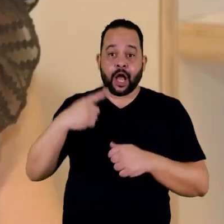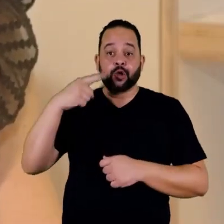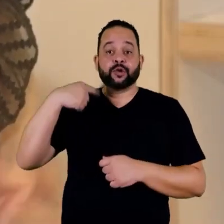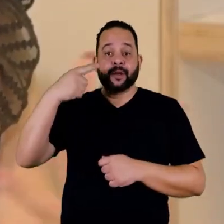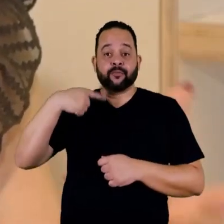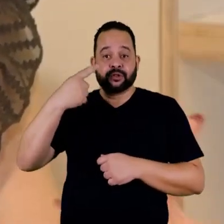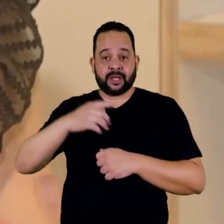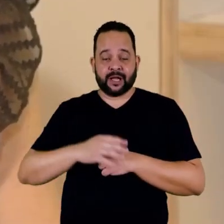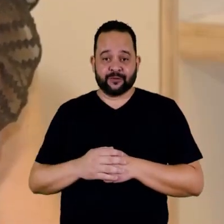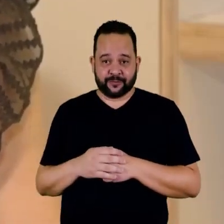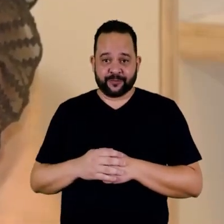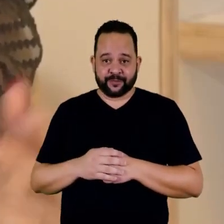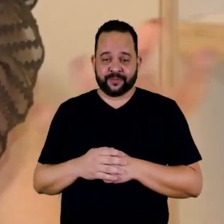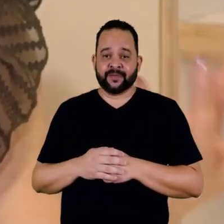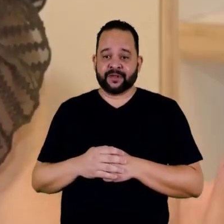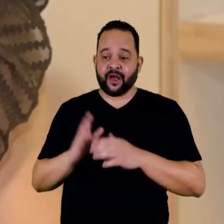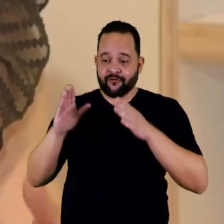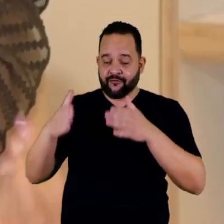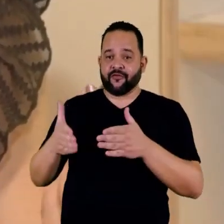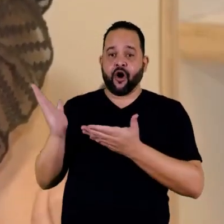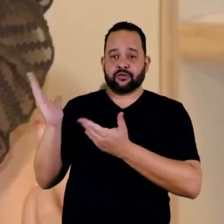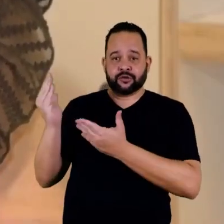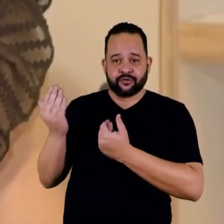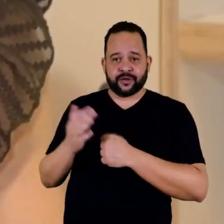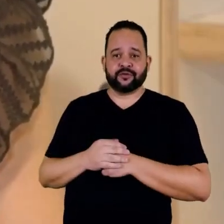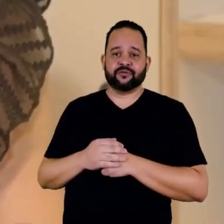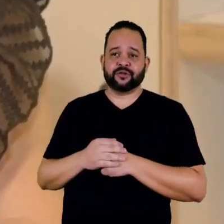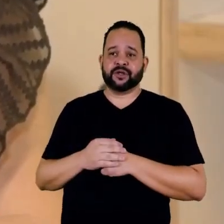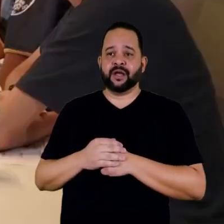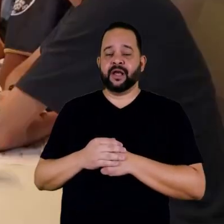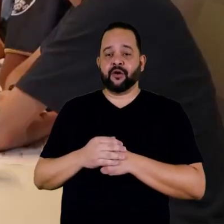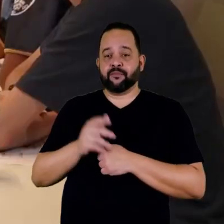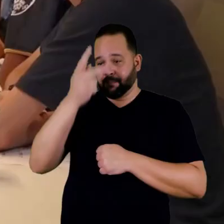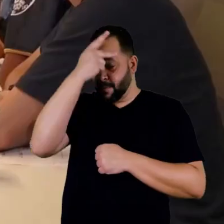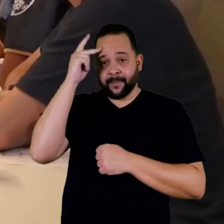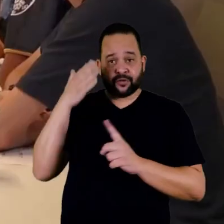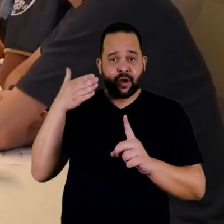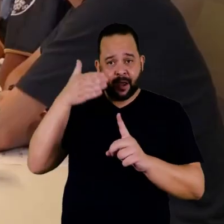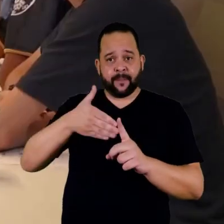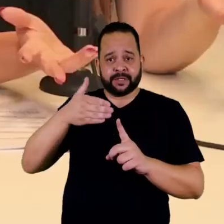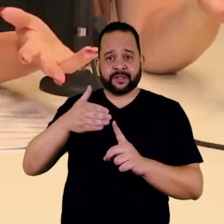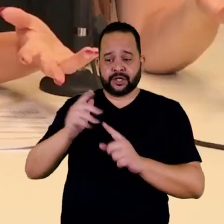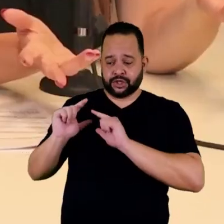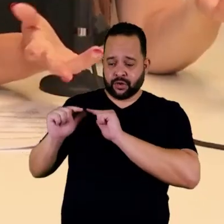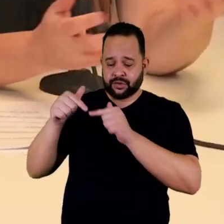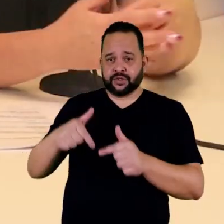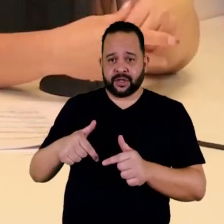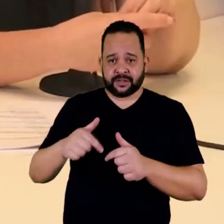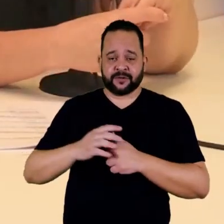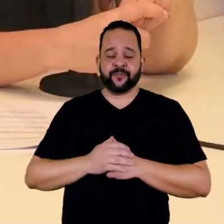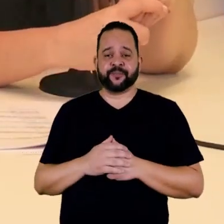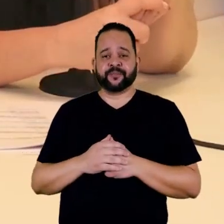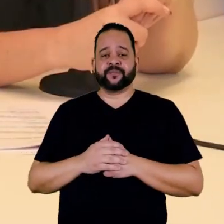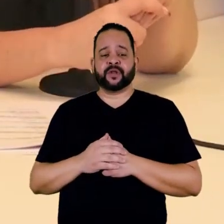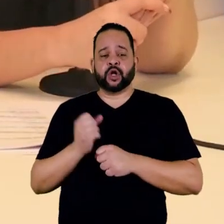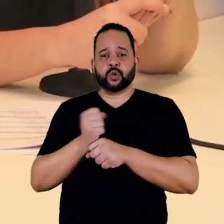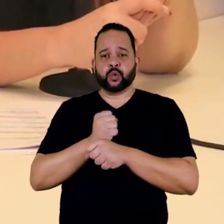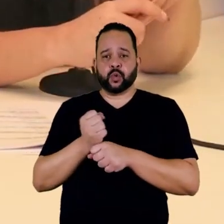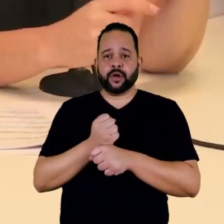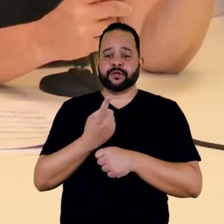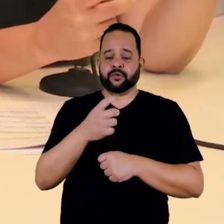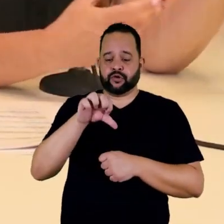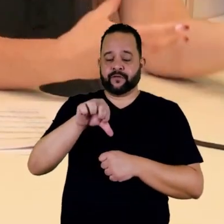juventude na época uma figura ainda muito reconhecida pela nossa geração a Lu vai lembrar que era o deputado Turco Louco então em